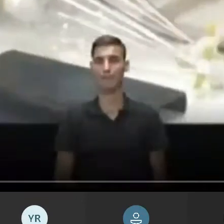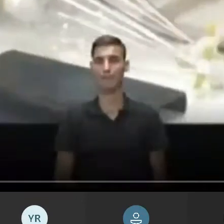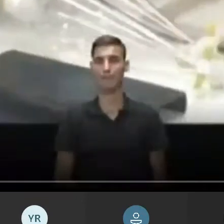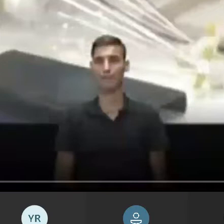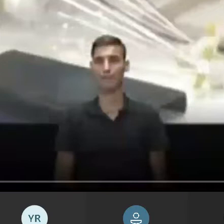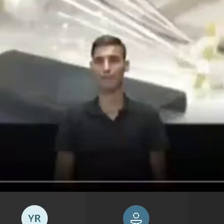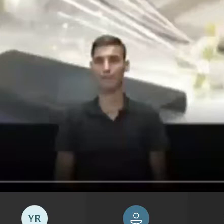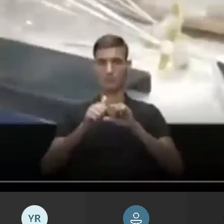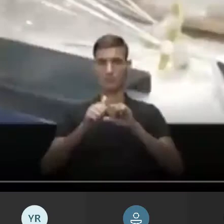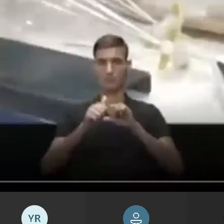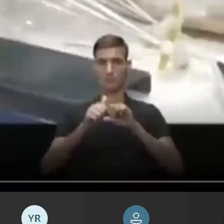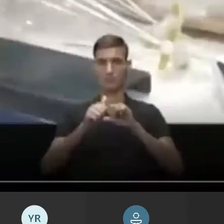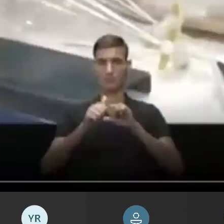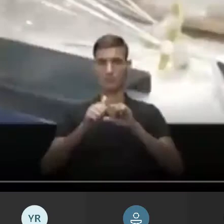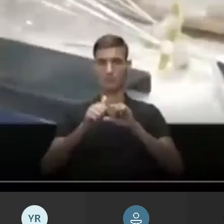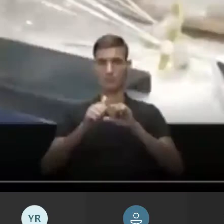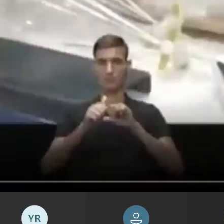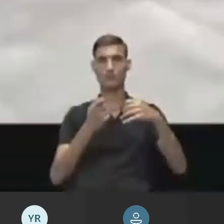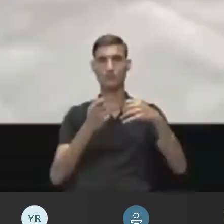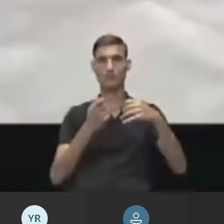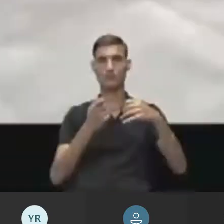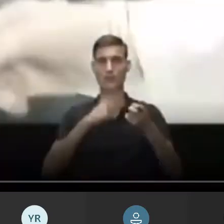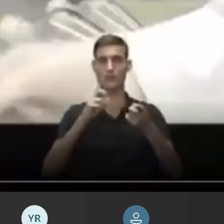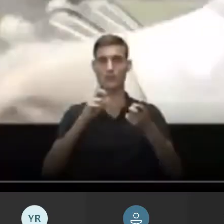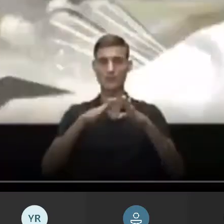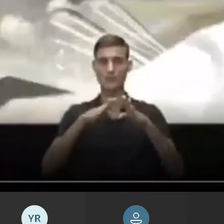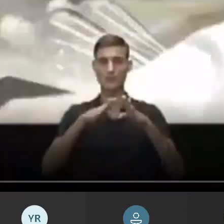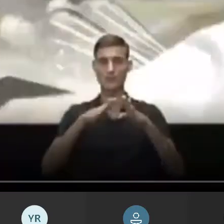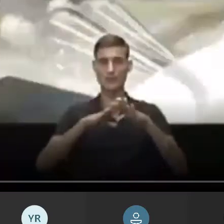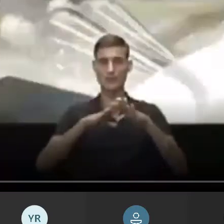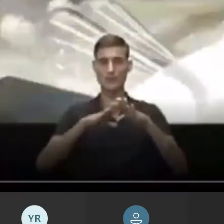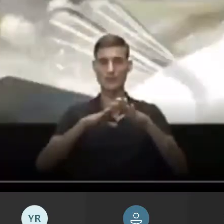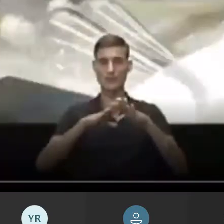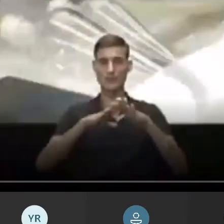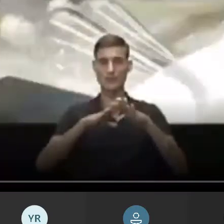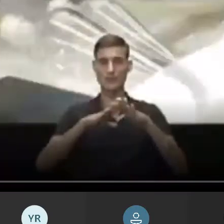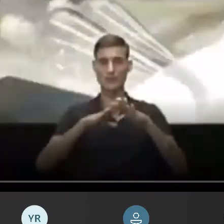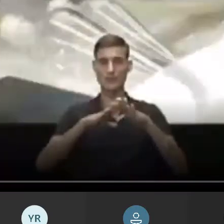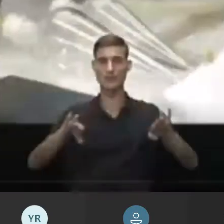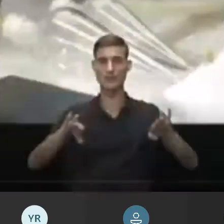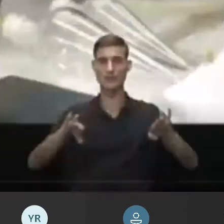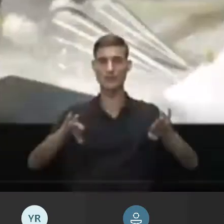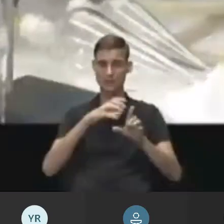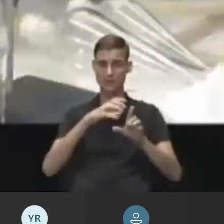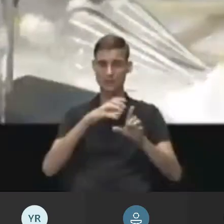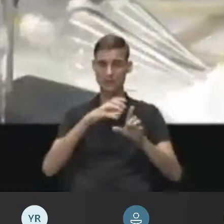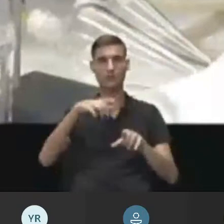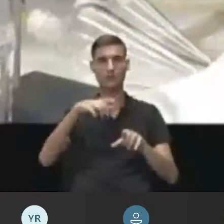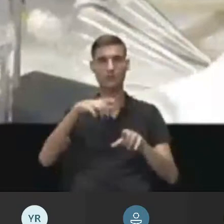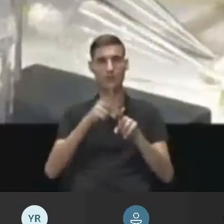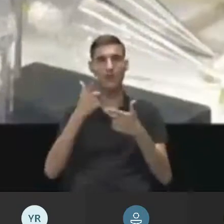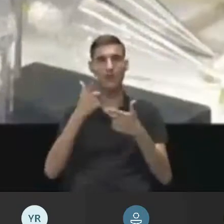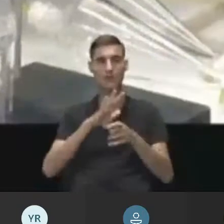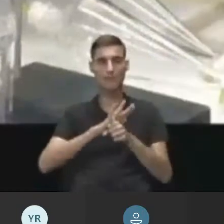já já. Você abre a tampa, certo? Deixa o funil aberto.